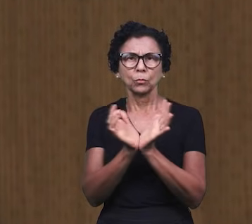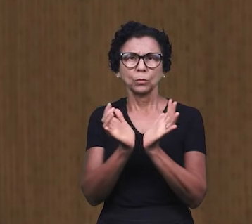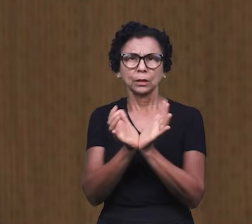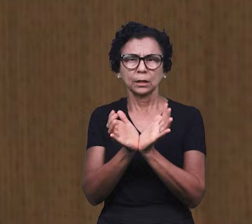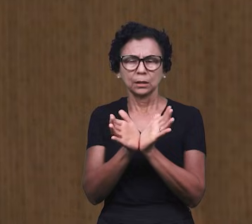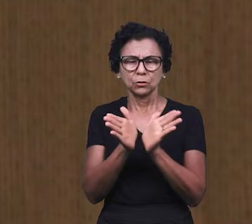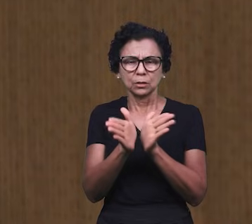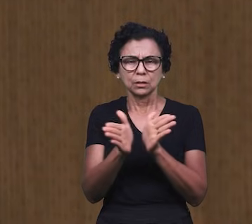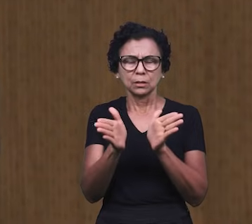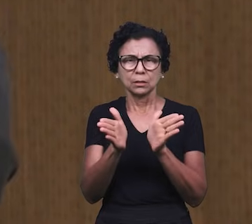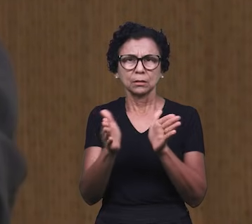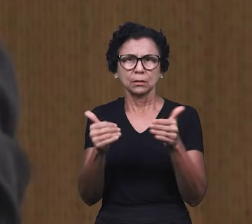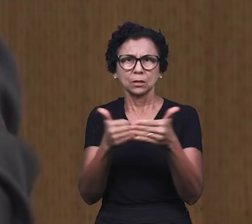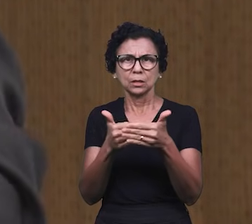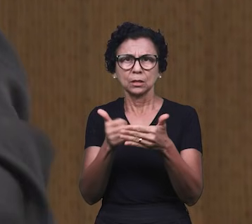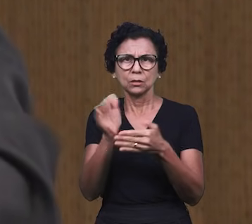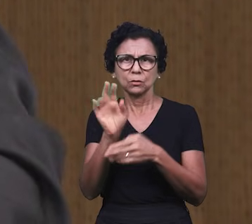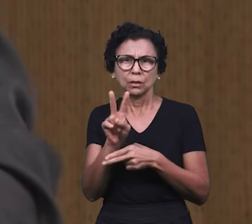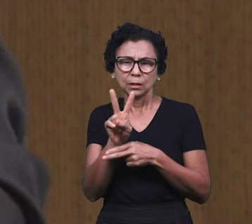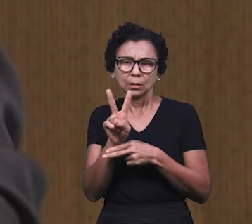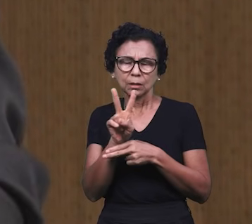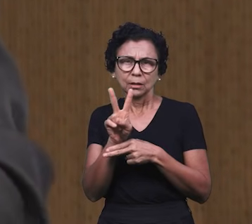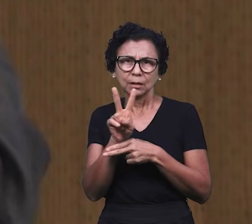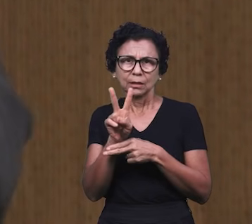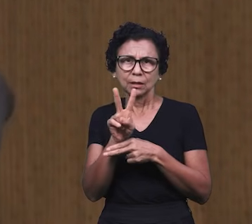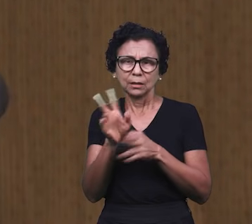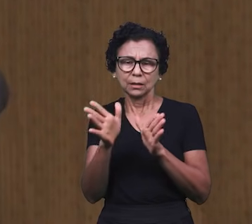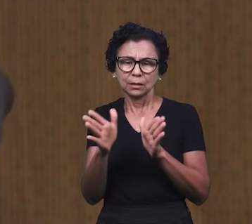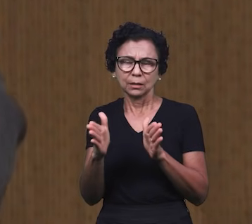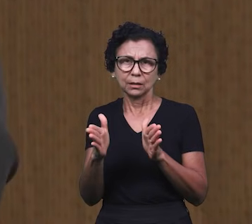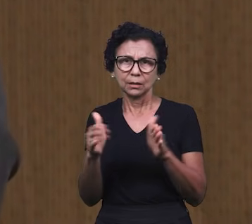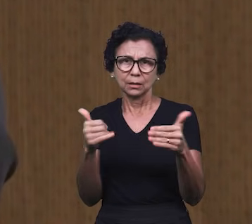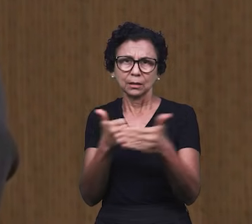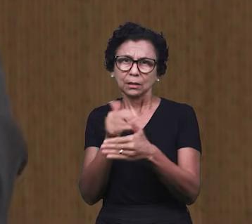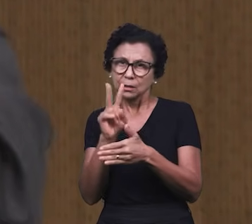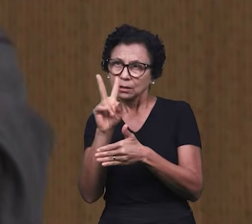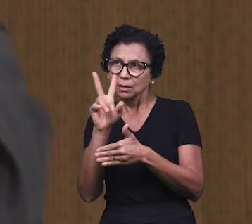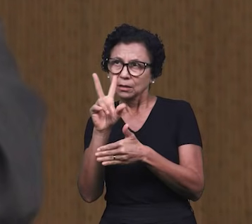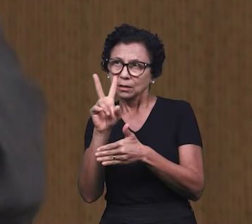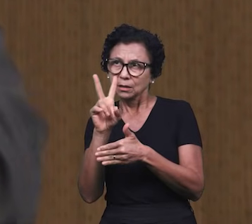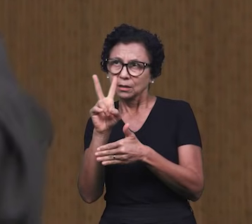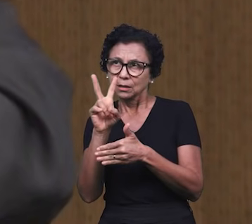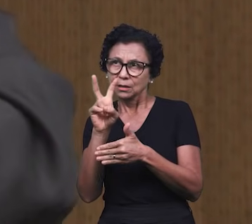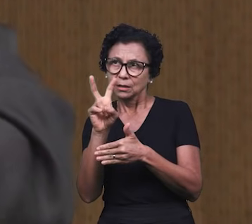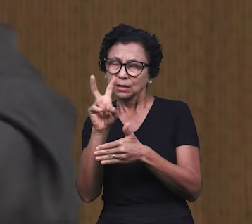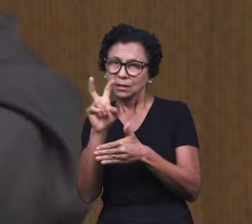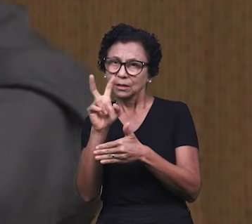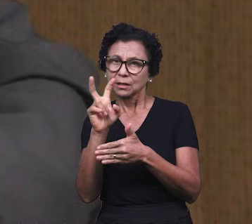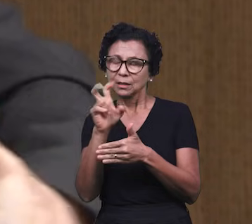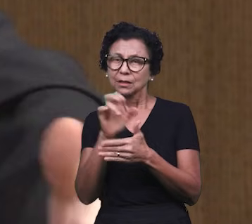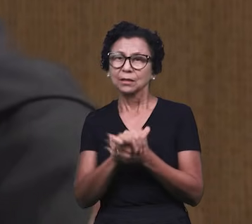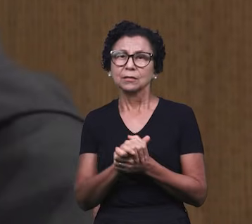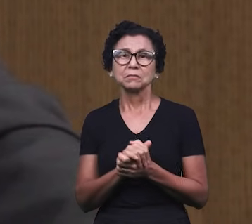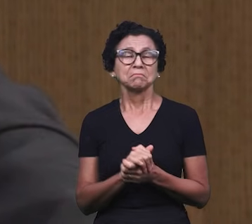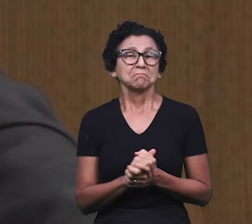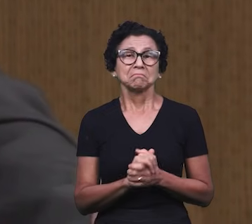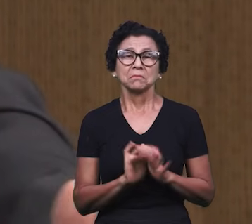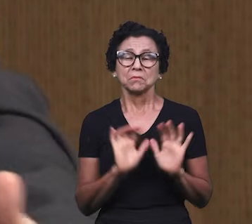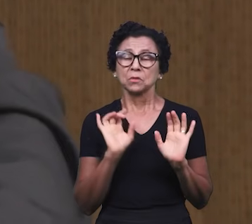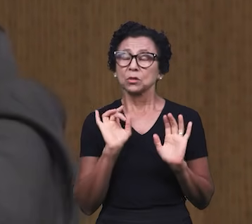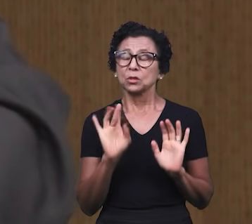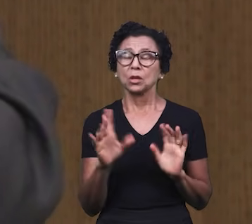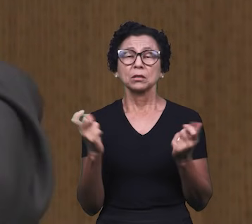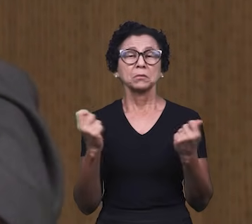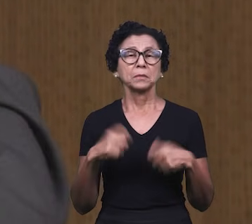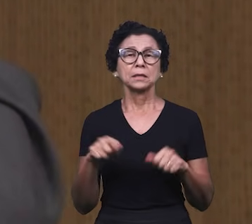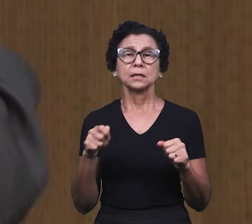uma antena. Ela só precisa ter energia elétrica, ela não precisa ter internet e ela não vai pagar nenhuma mensalidade mais. Por